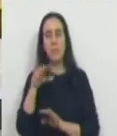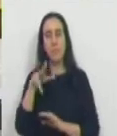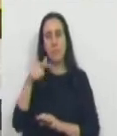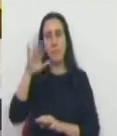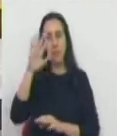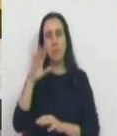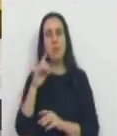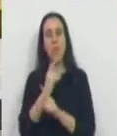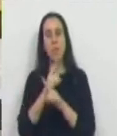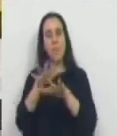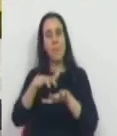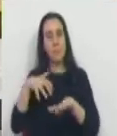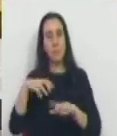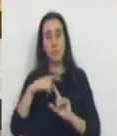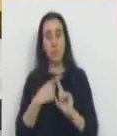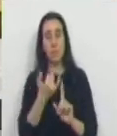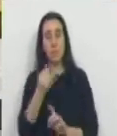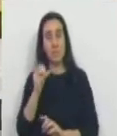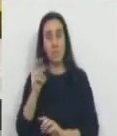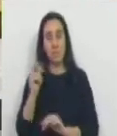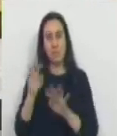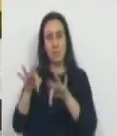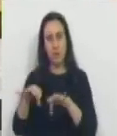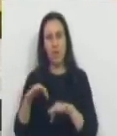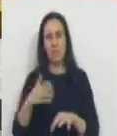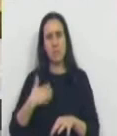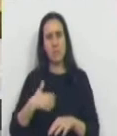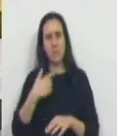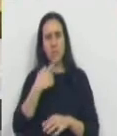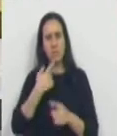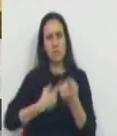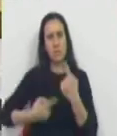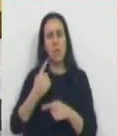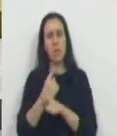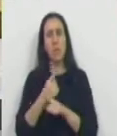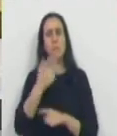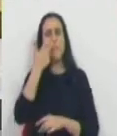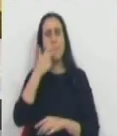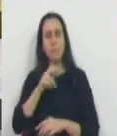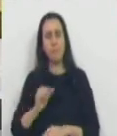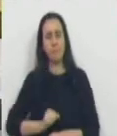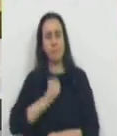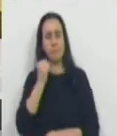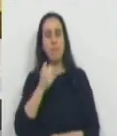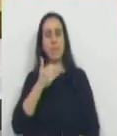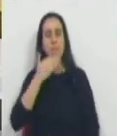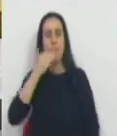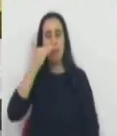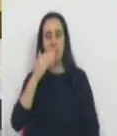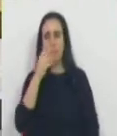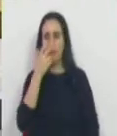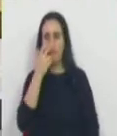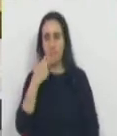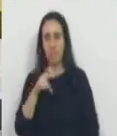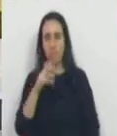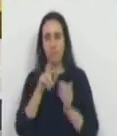este Parlamento, já no final de 2013, a sua indignação contra o roubo nas pensões e contra o aumento da idade da reforma, que